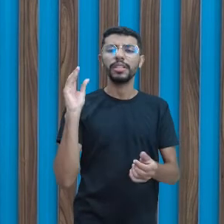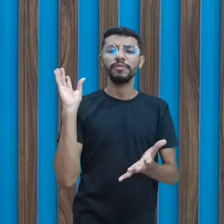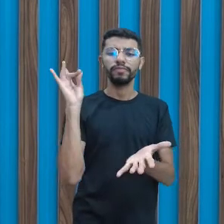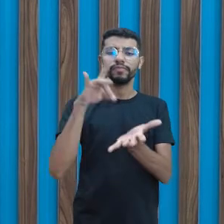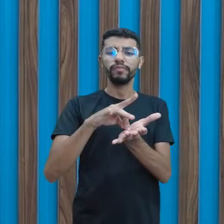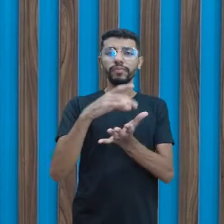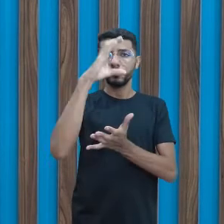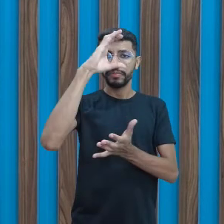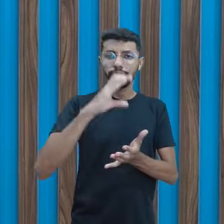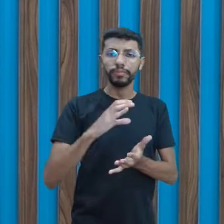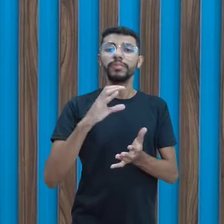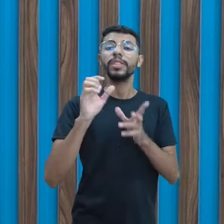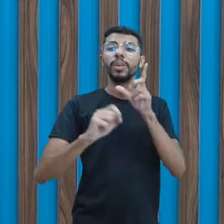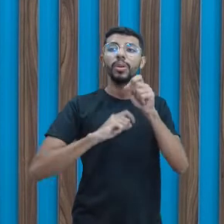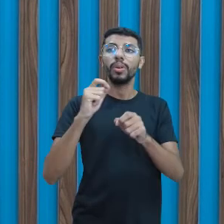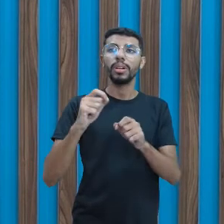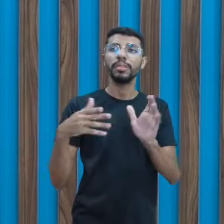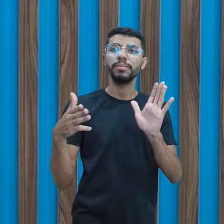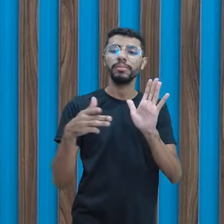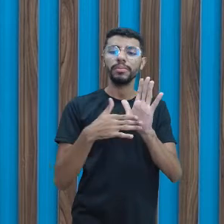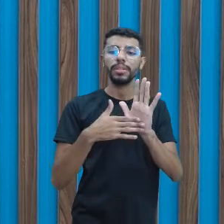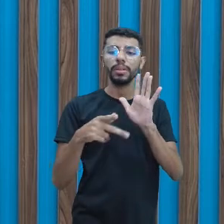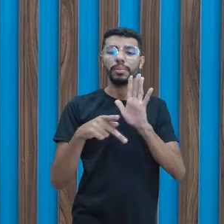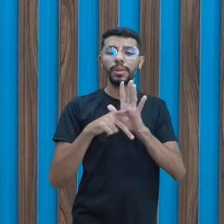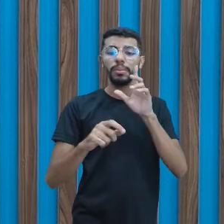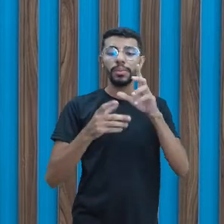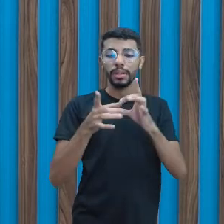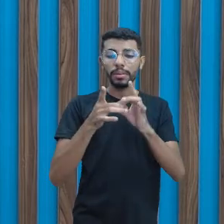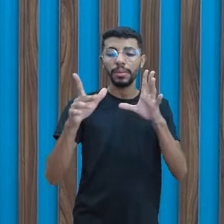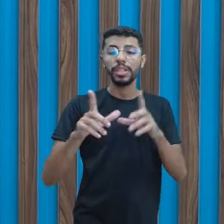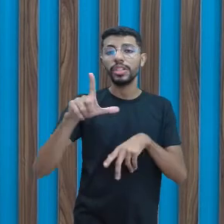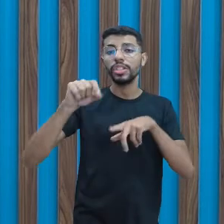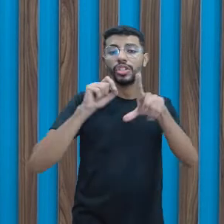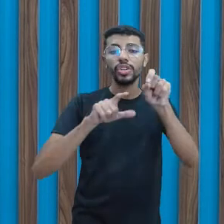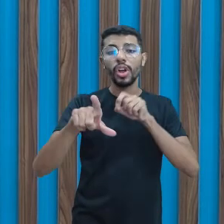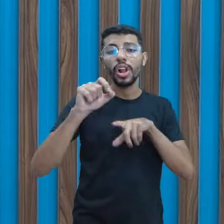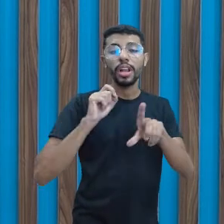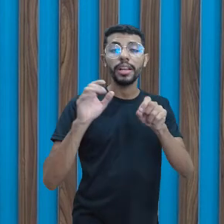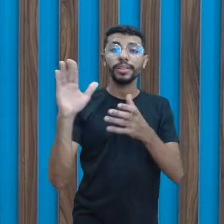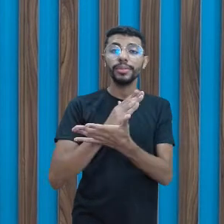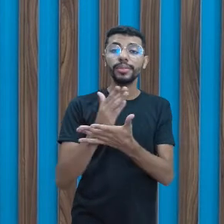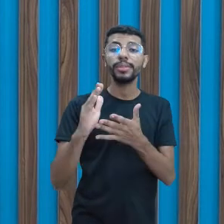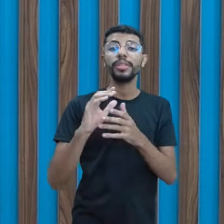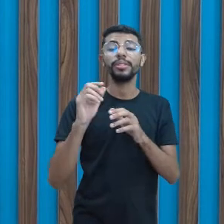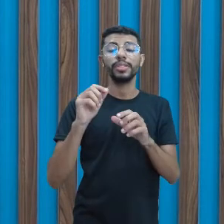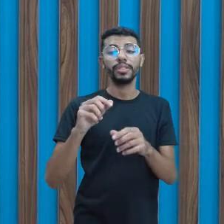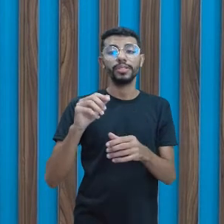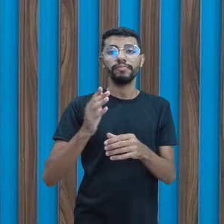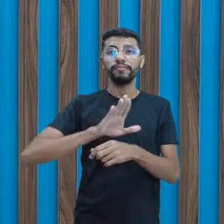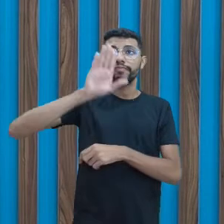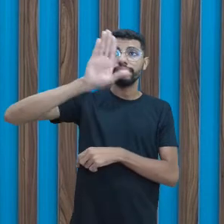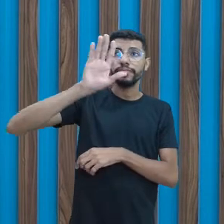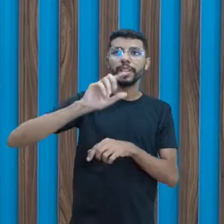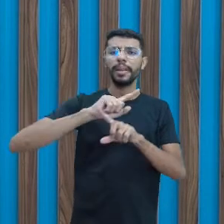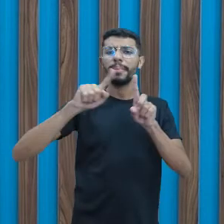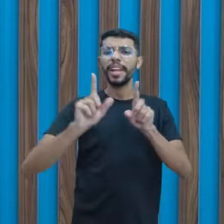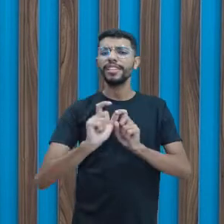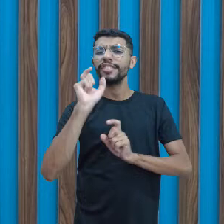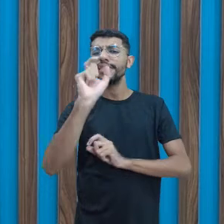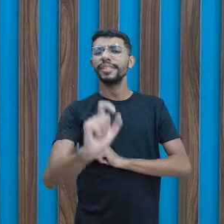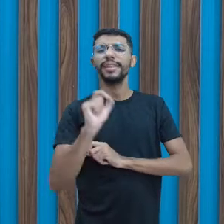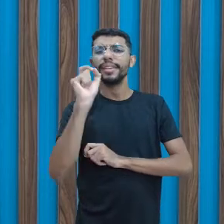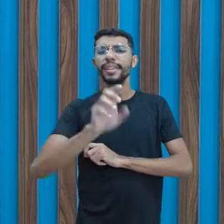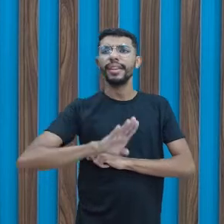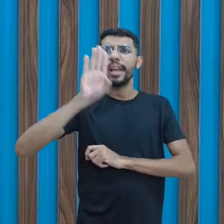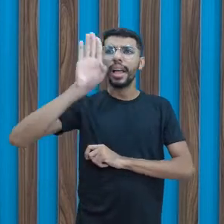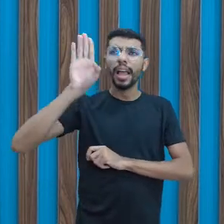dentro do pressuposto aí da democracia, escolhendo, né, alguns candidatos, né? E quais são os candidatos, professor, para o ano